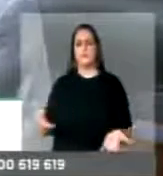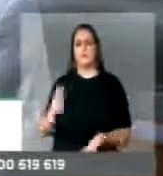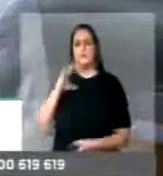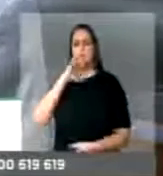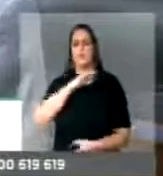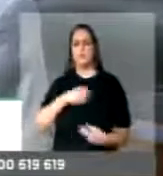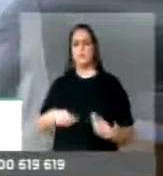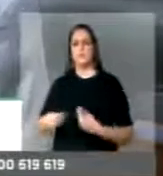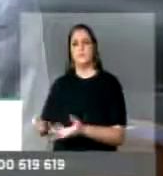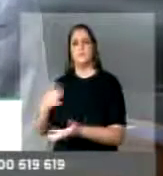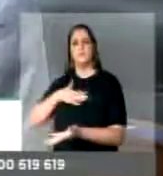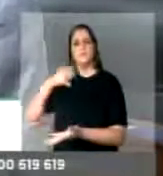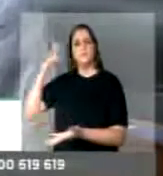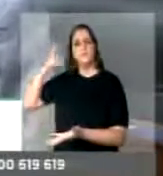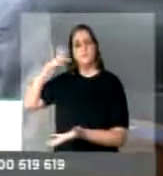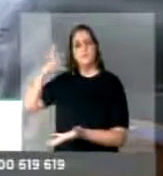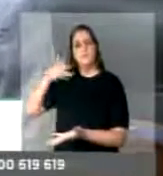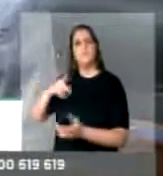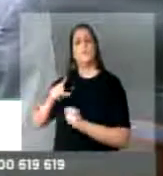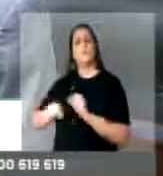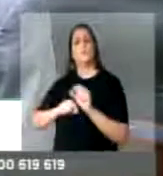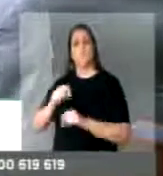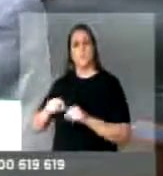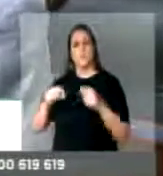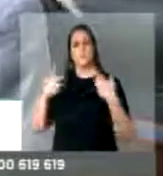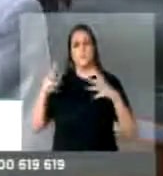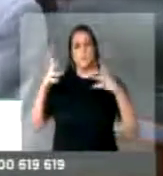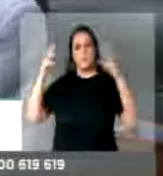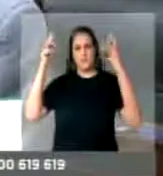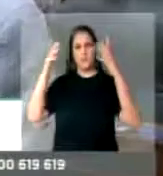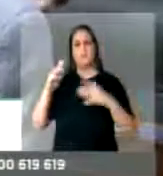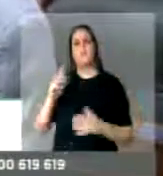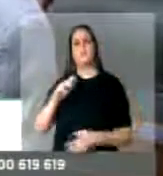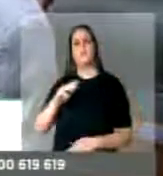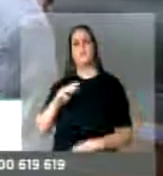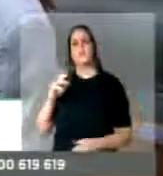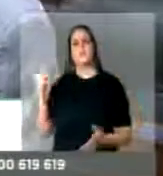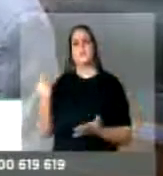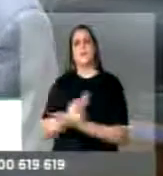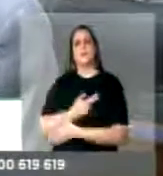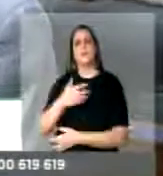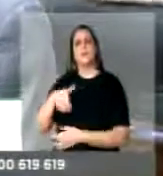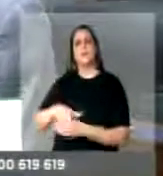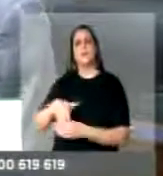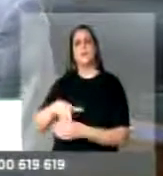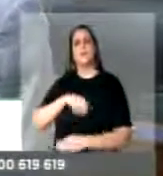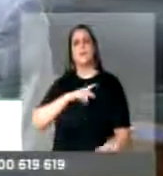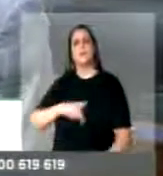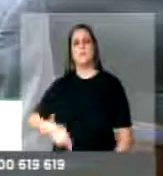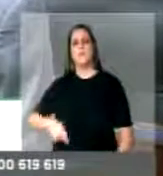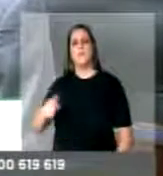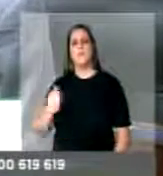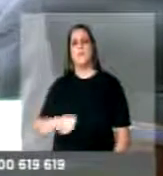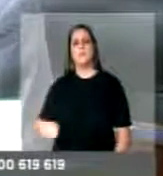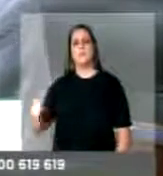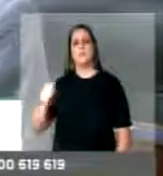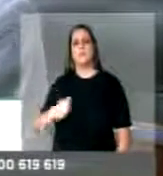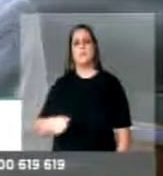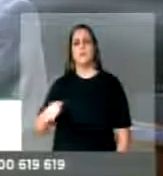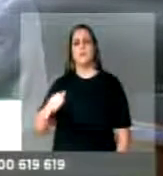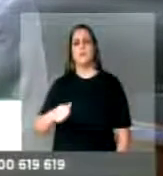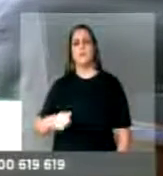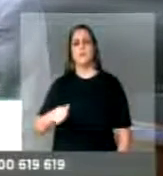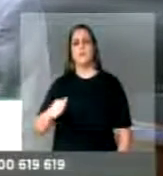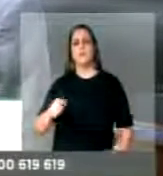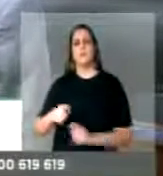lido o meu discurso, que fiz aqui homenageando a eleição do presidente da Associação Jiqueense